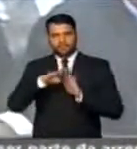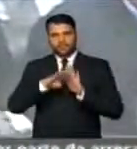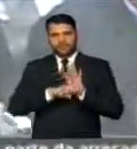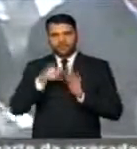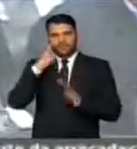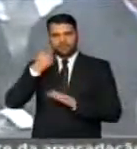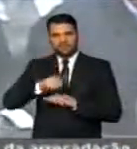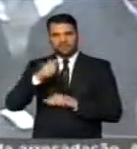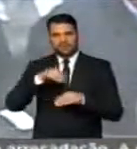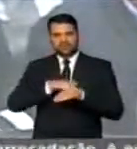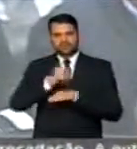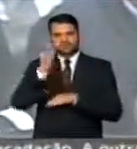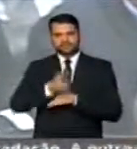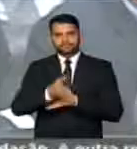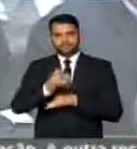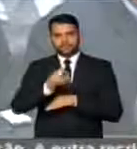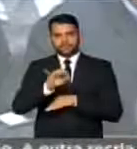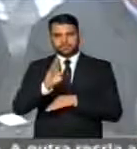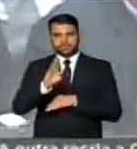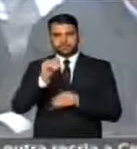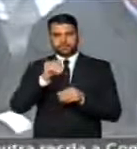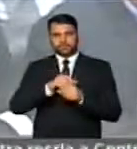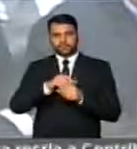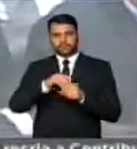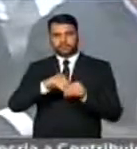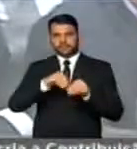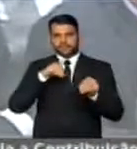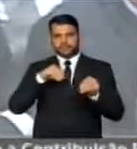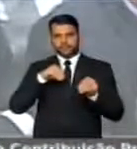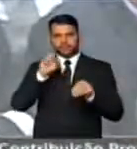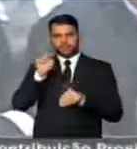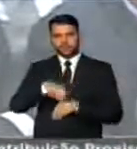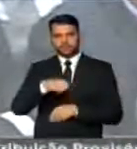na noite de hoje, o PSB vai votar pela retirada, vota sim.